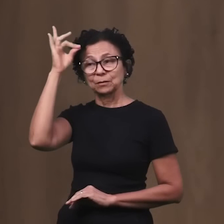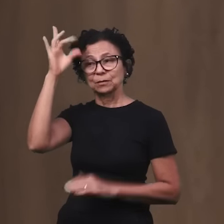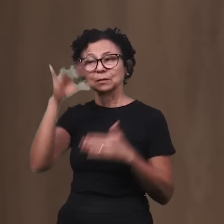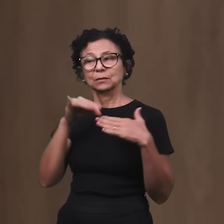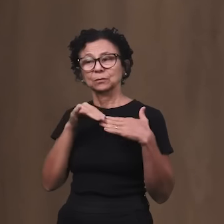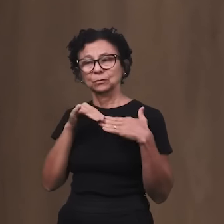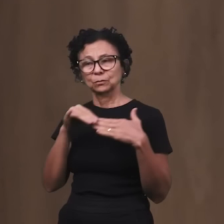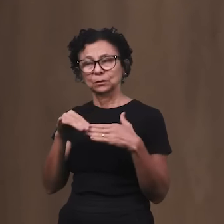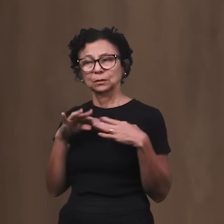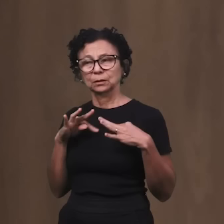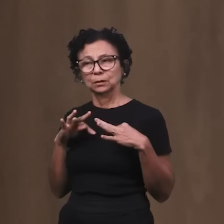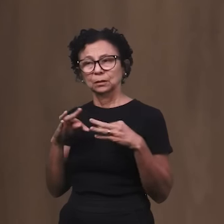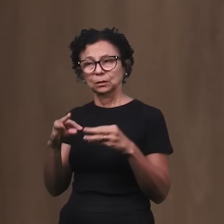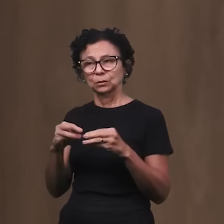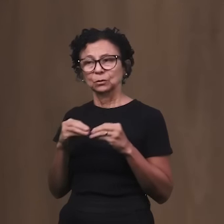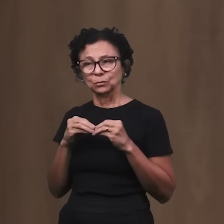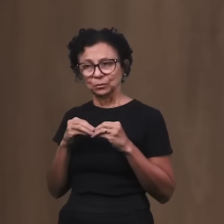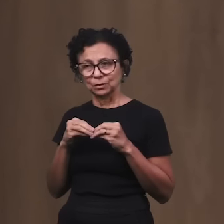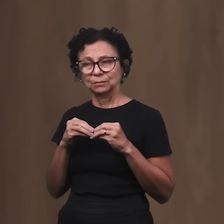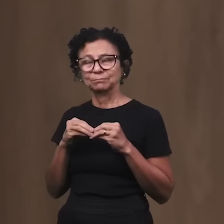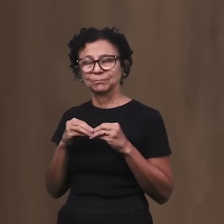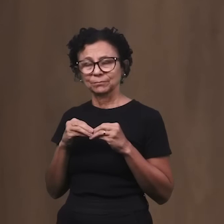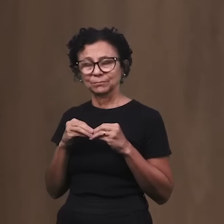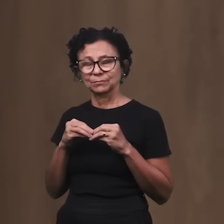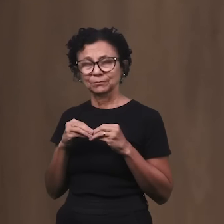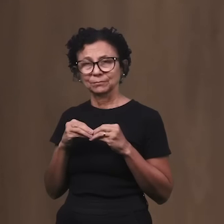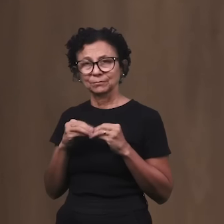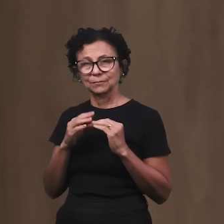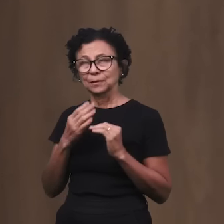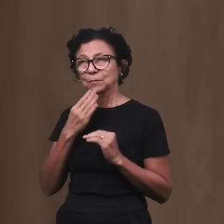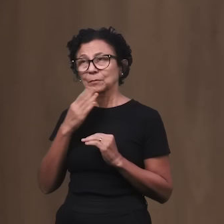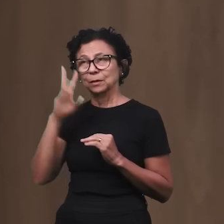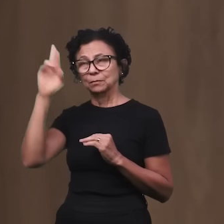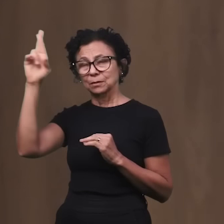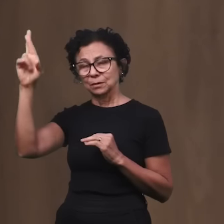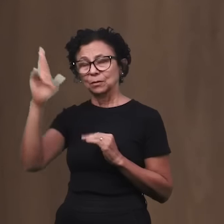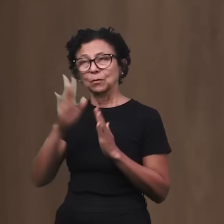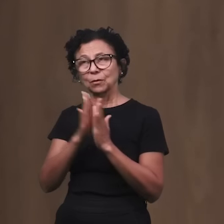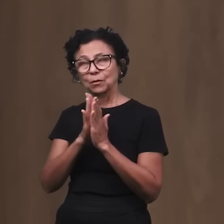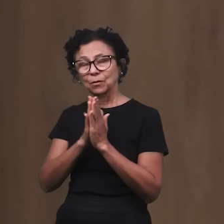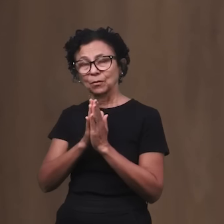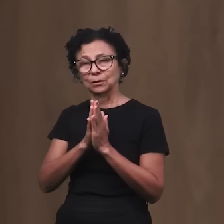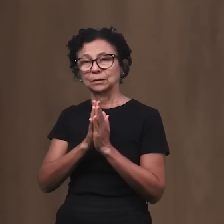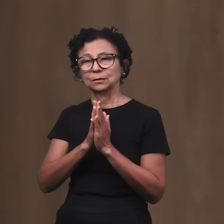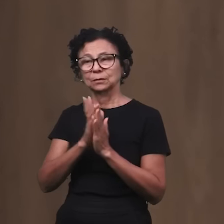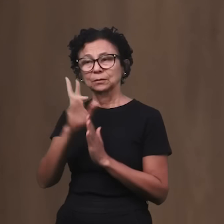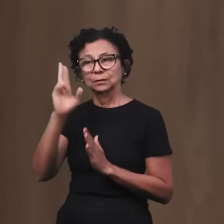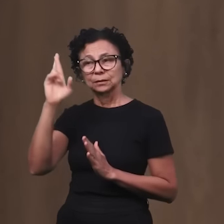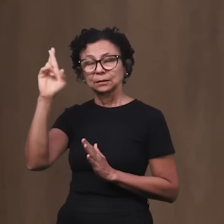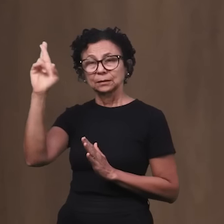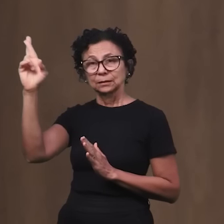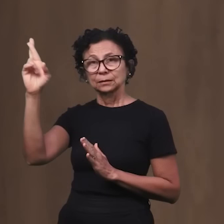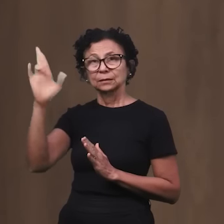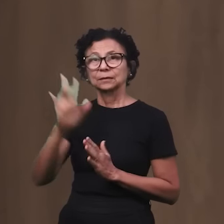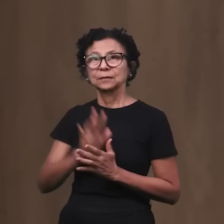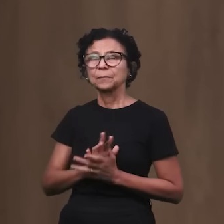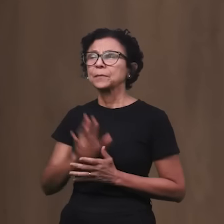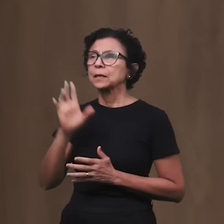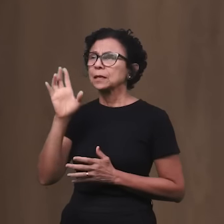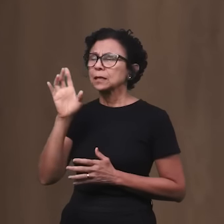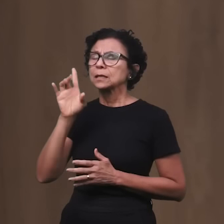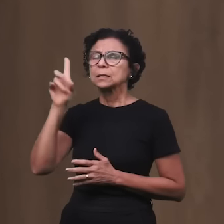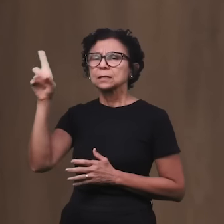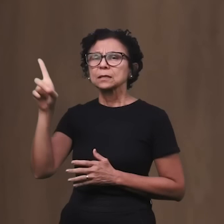guiar em toda a nossa jornada. Peça ao Senhor, busque ao Senhor. Se Deus escolheu a odontologia